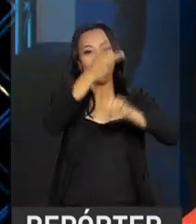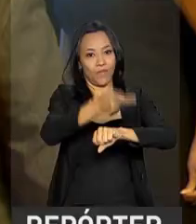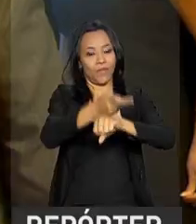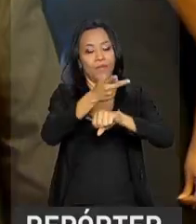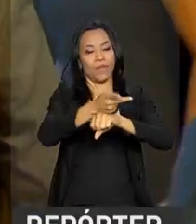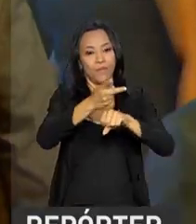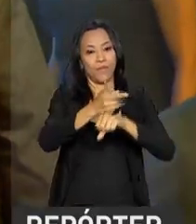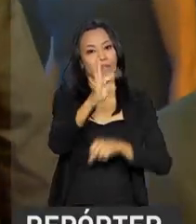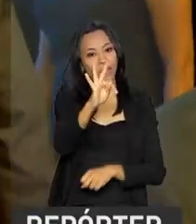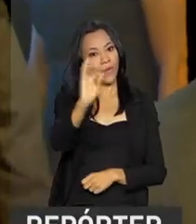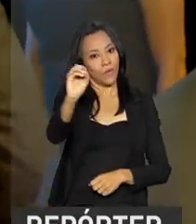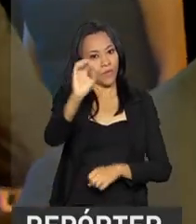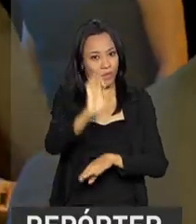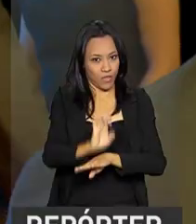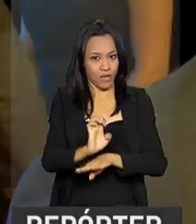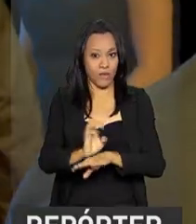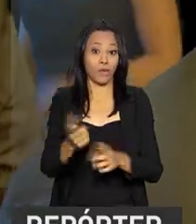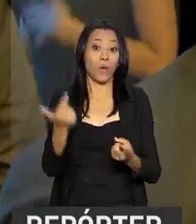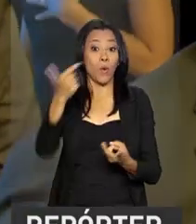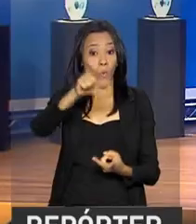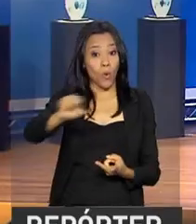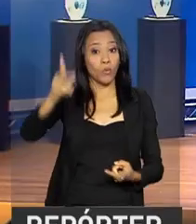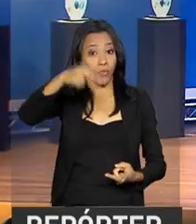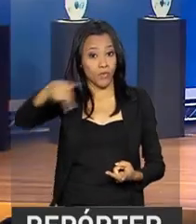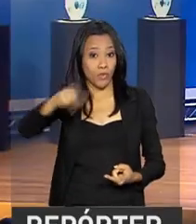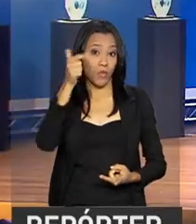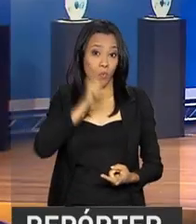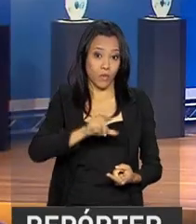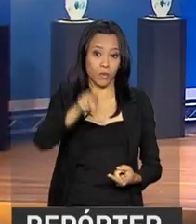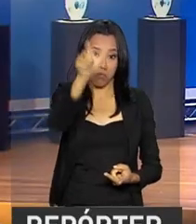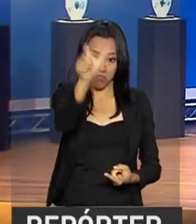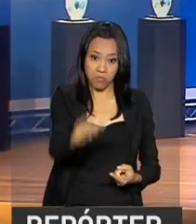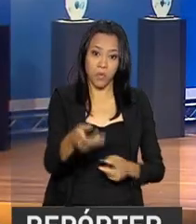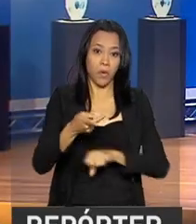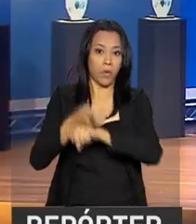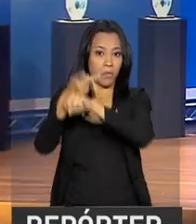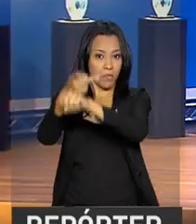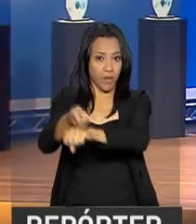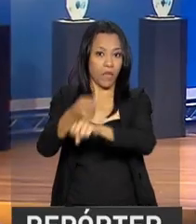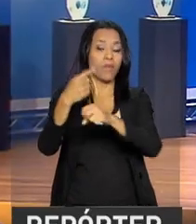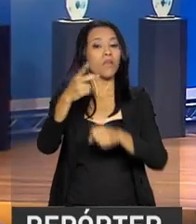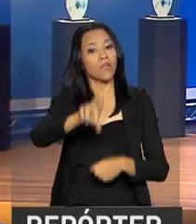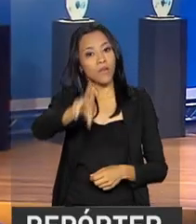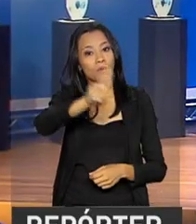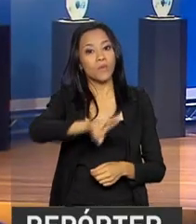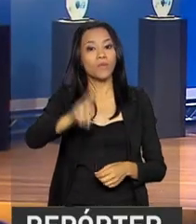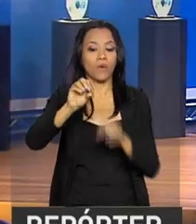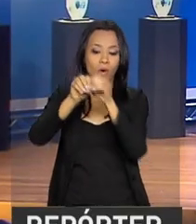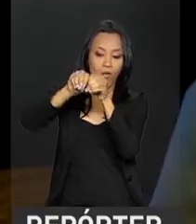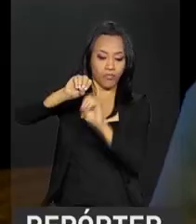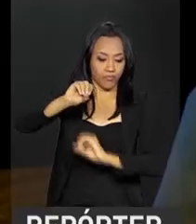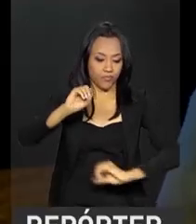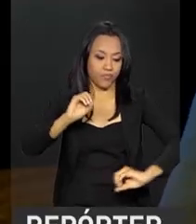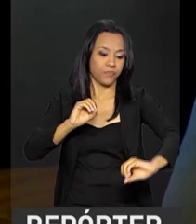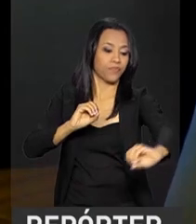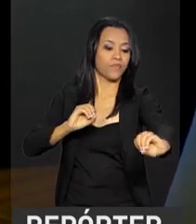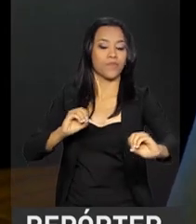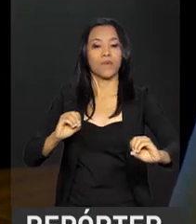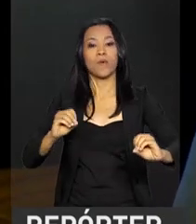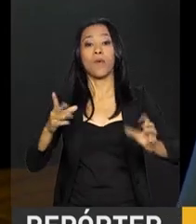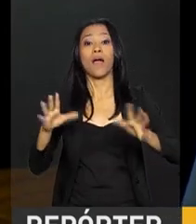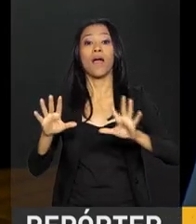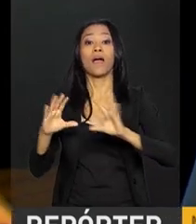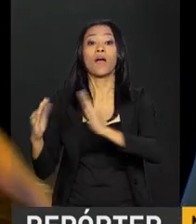Tocantins. Outro premiado foi este professor, que desenvolveu um projeto de irrigação com agricultores familiares. É um incentivo a